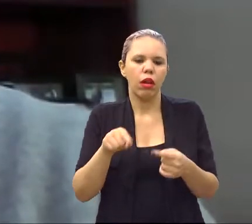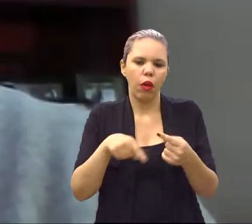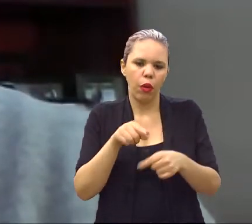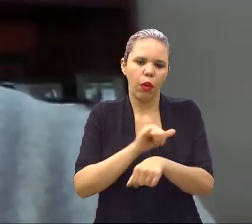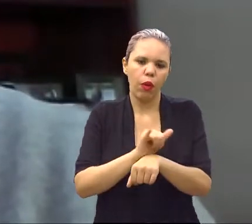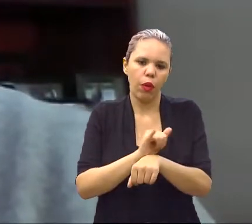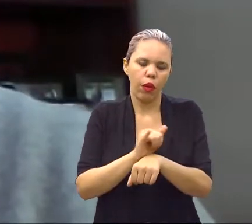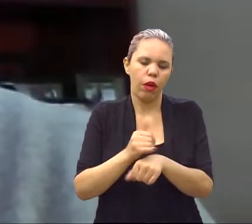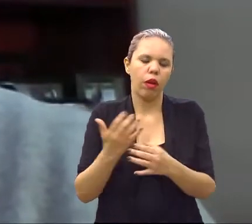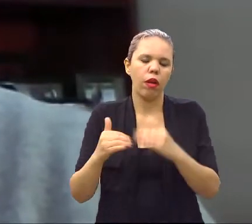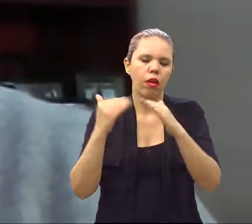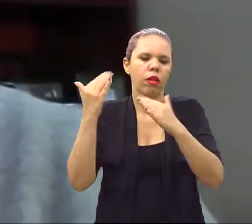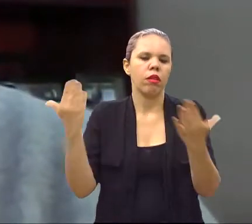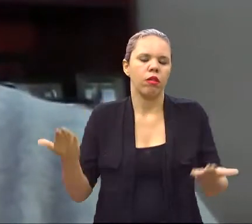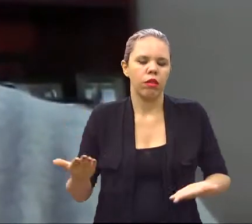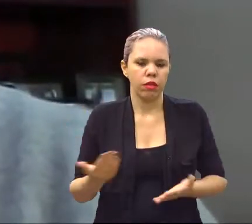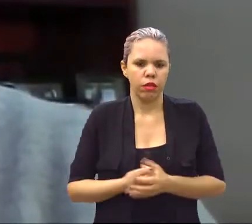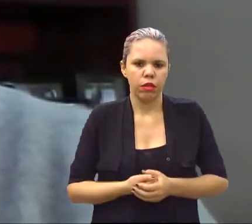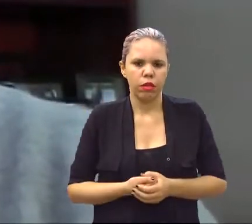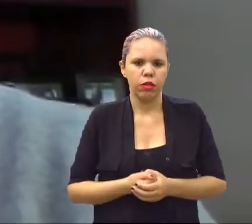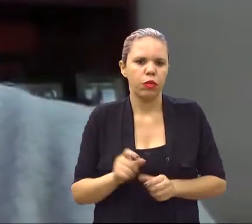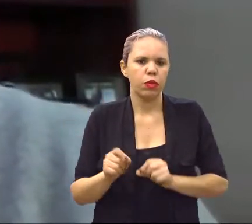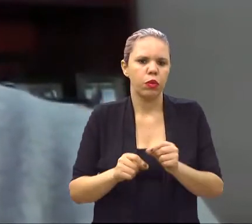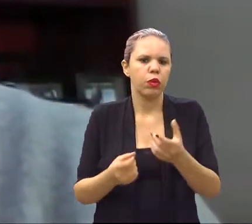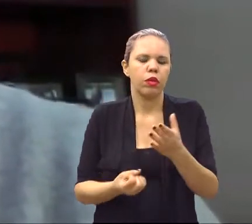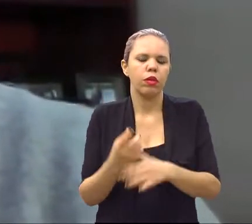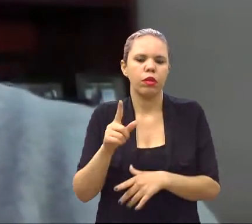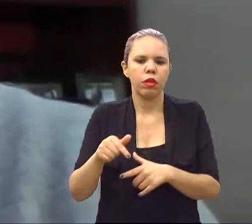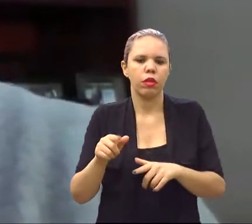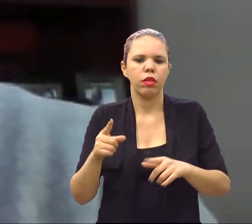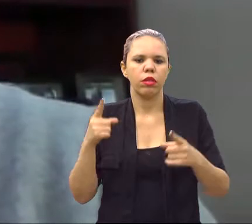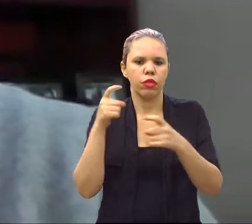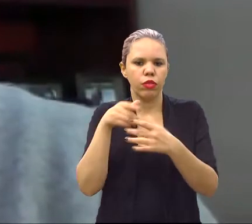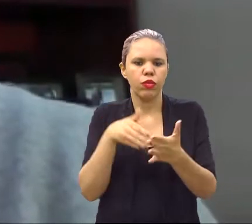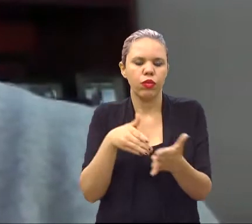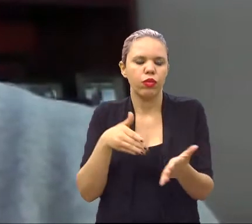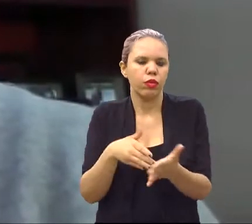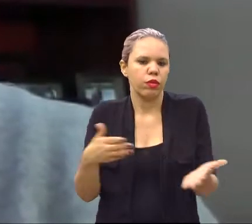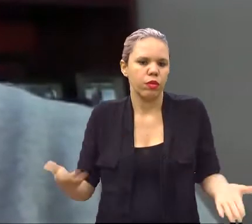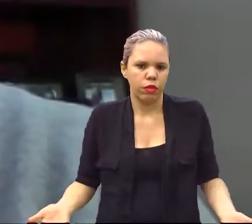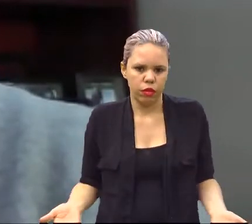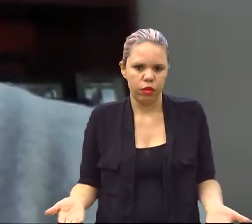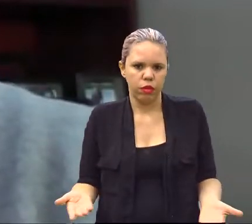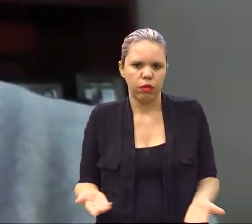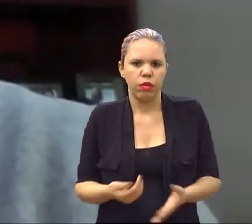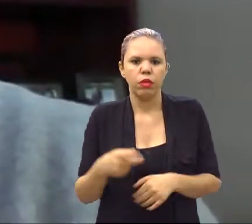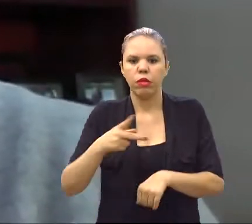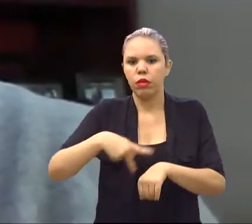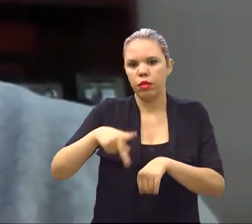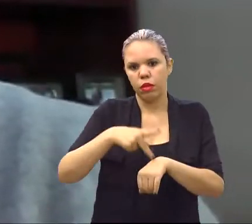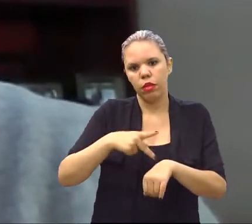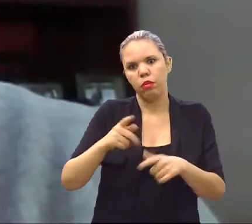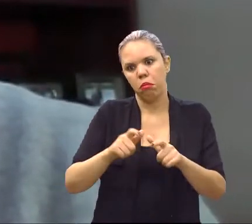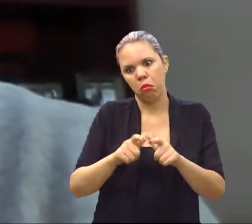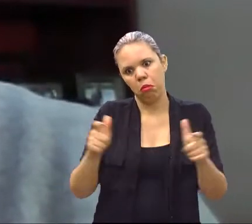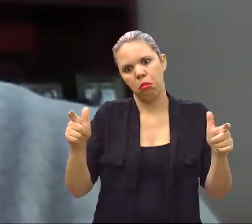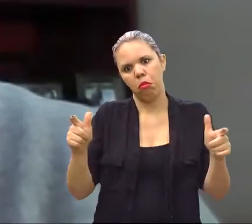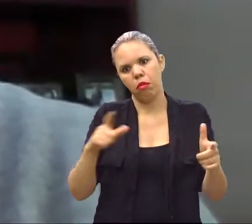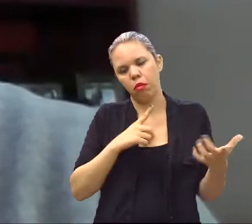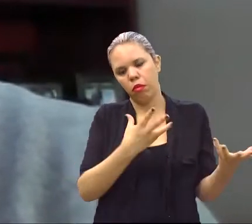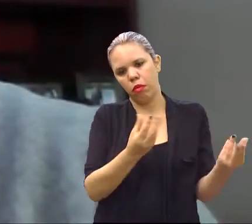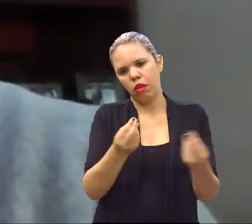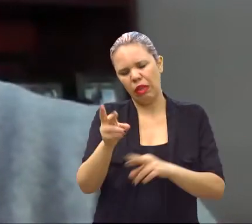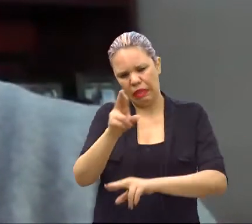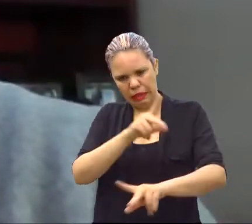que tivesse avançado. Agora, o que ocasiona aí essas dificuldades, né? Então, o país é um país muito grande,